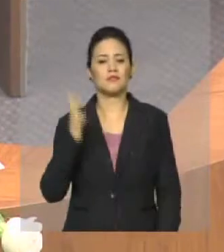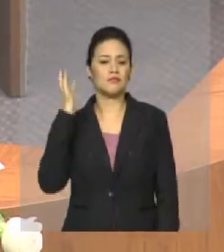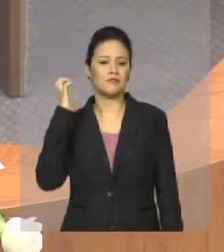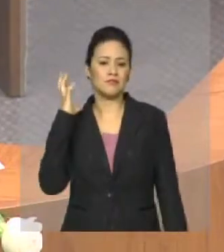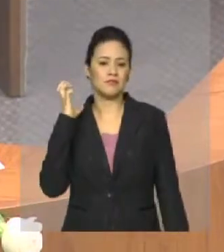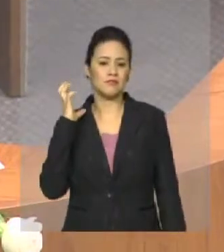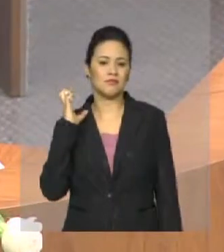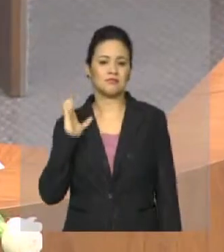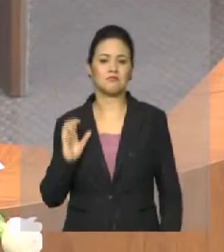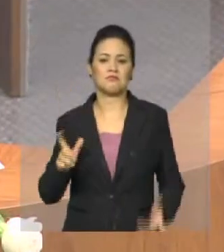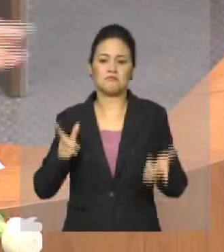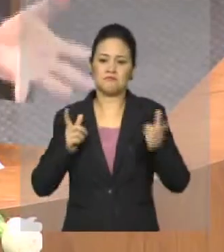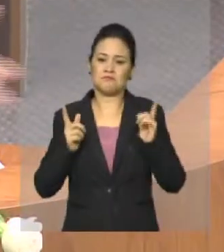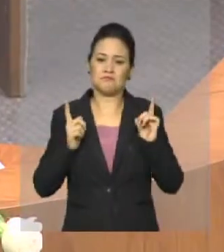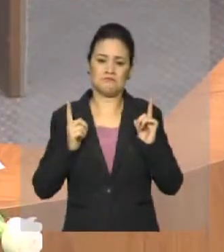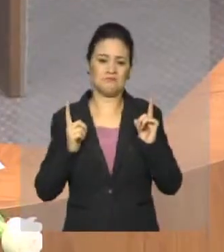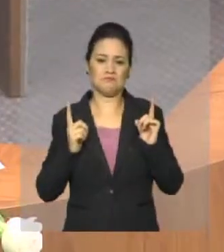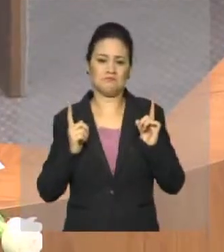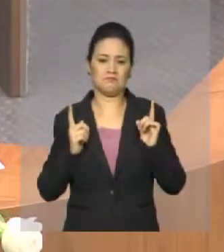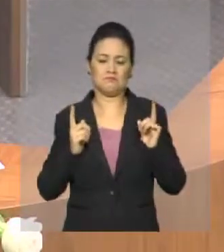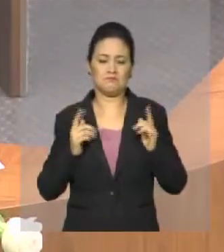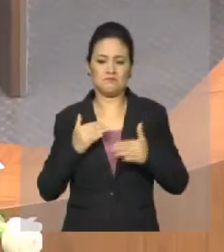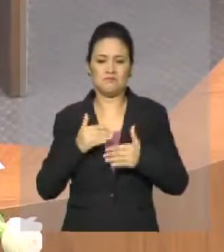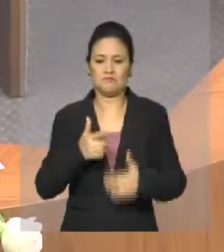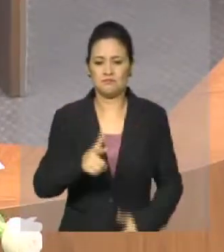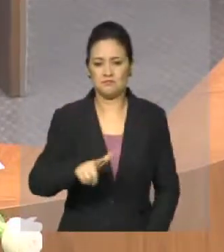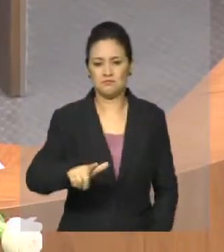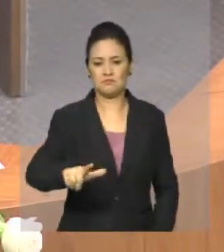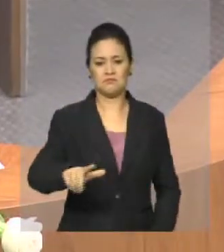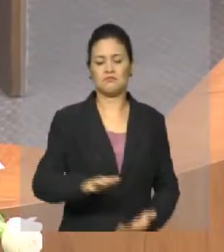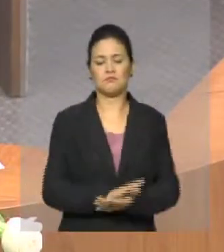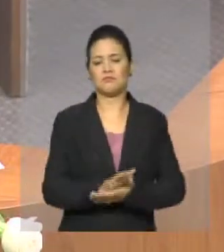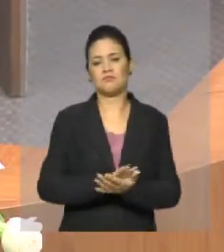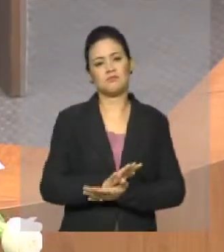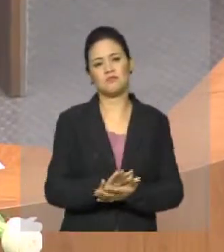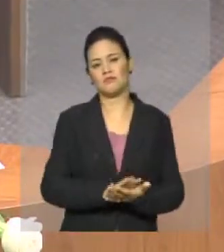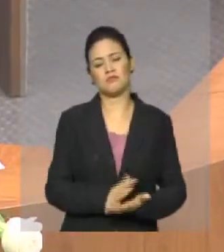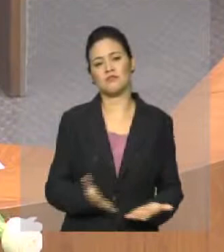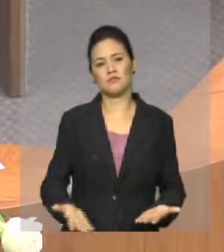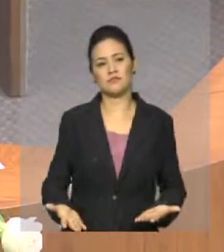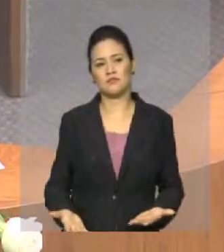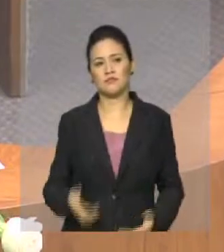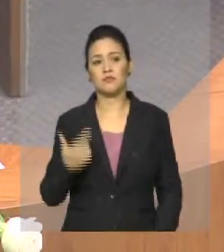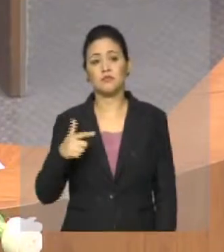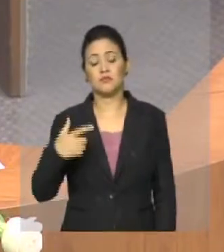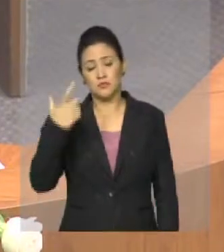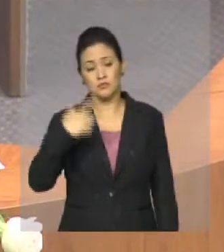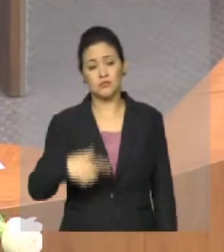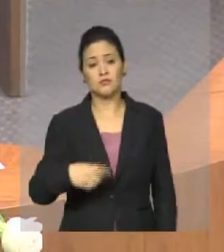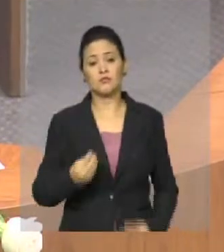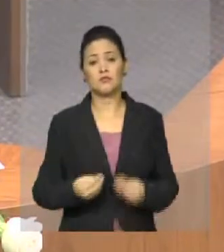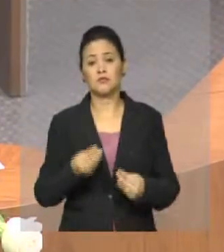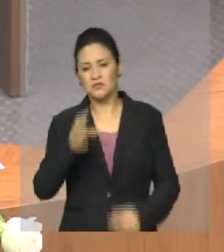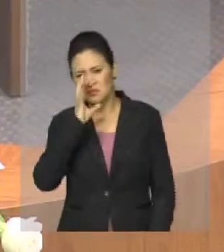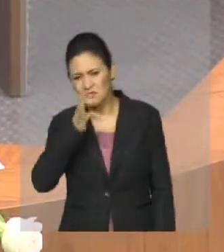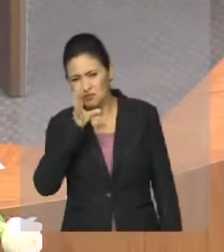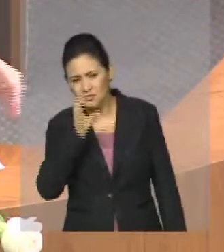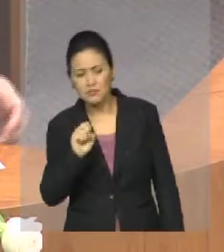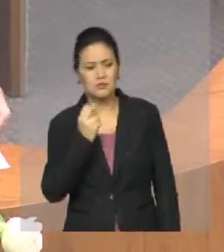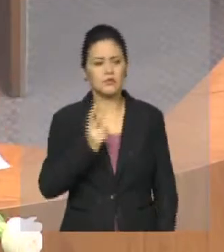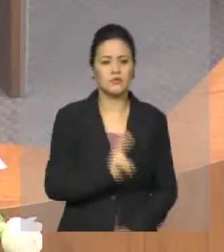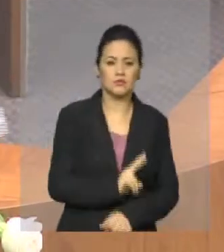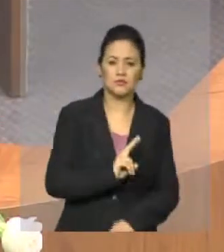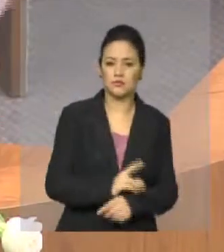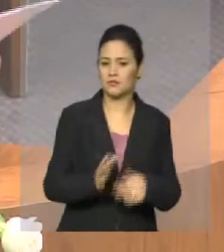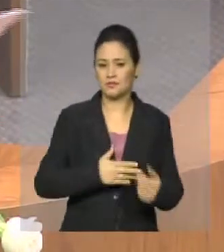os braços, por isso é que eu digo que ela não tem condições morais de defender quem quer, ou acusar quem quer que seja do Maranhão. Mas